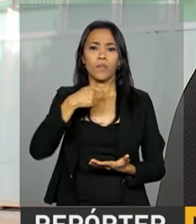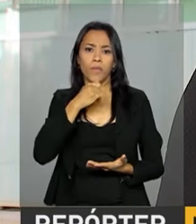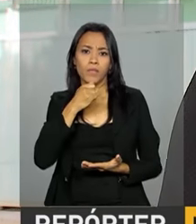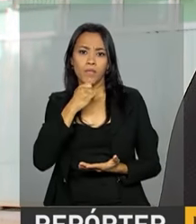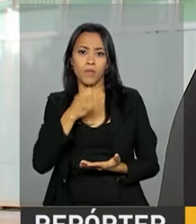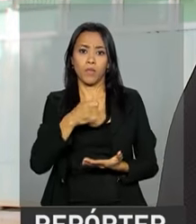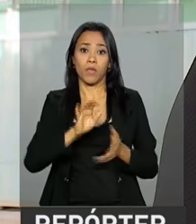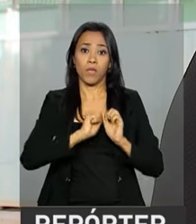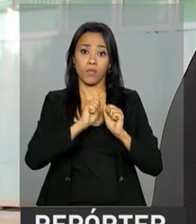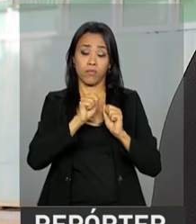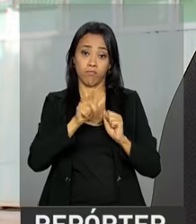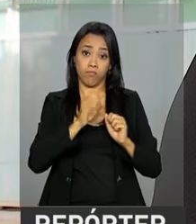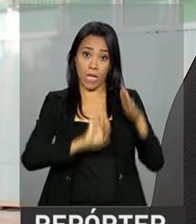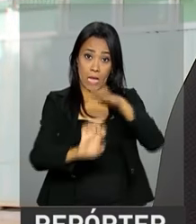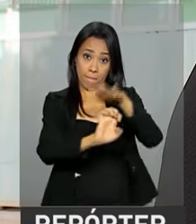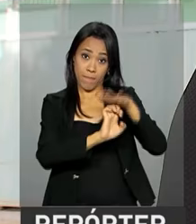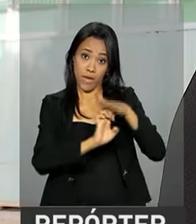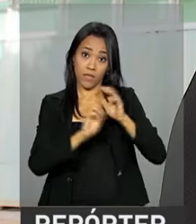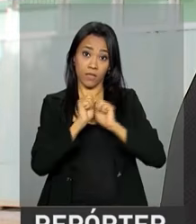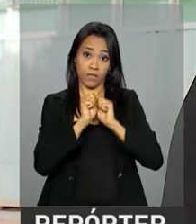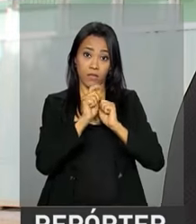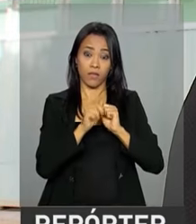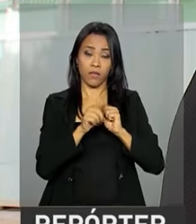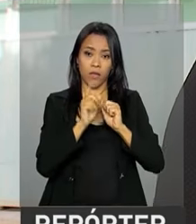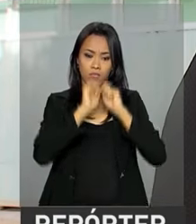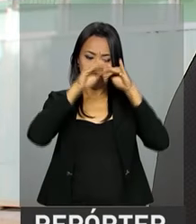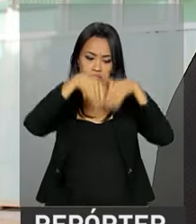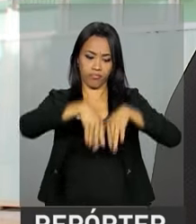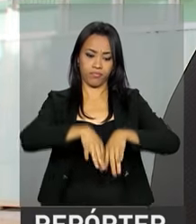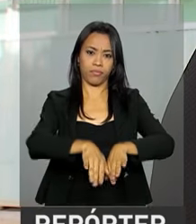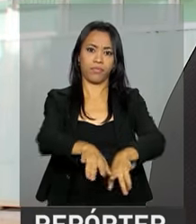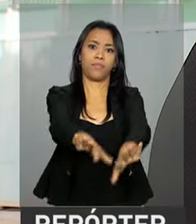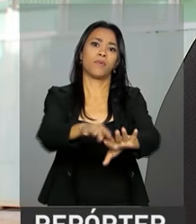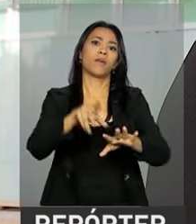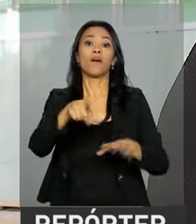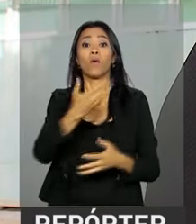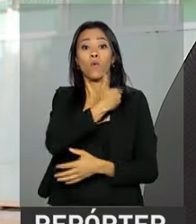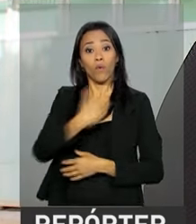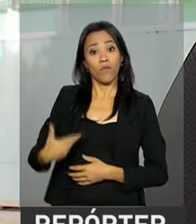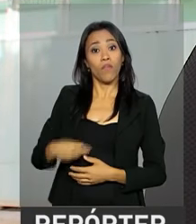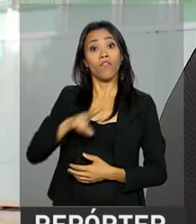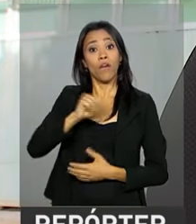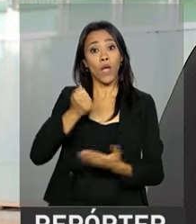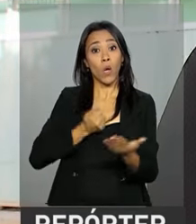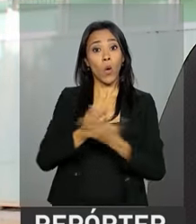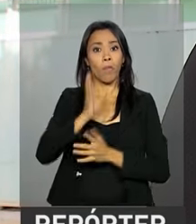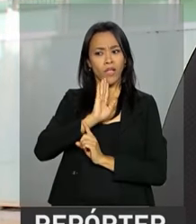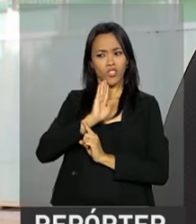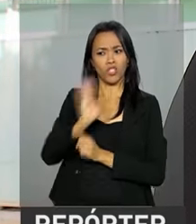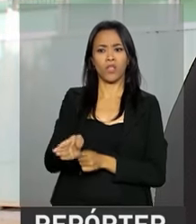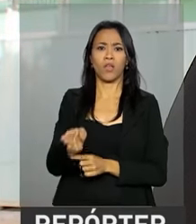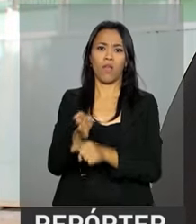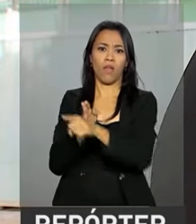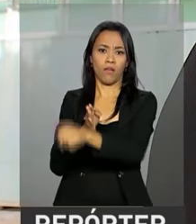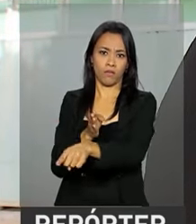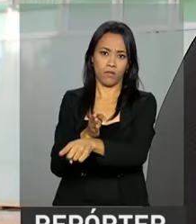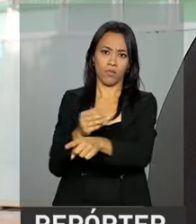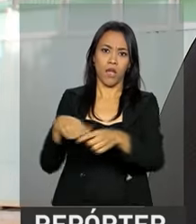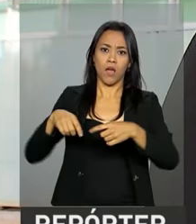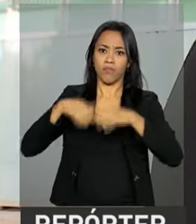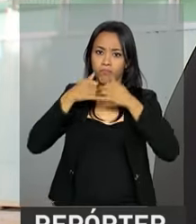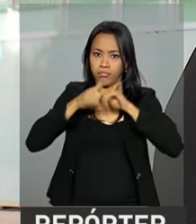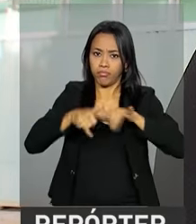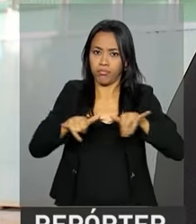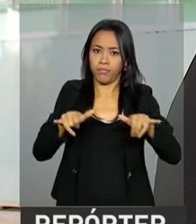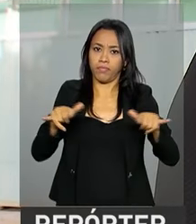adquirir das concessionárias que oferecem o produto ao consumidor final, o governo vai comprar diretamente das geradoras de energia. O